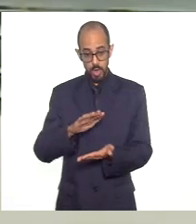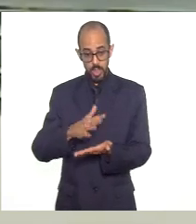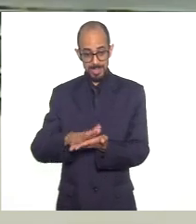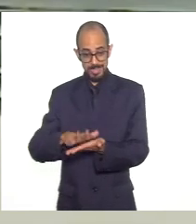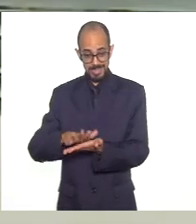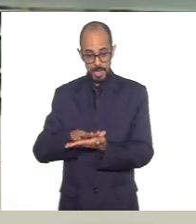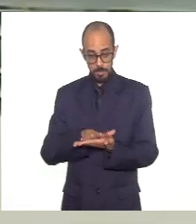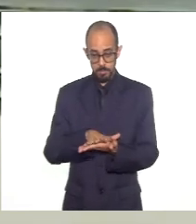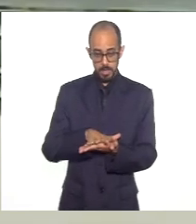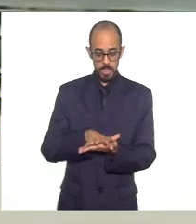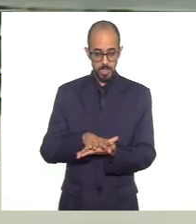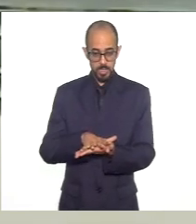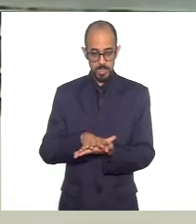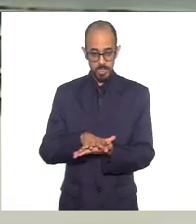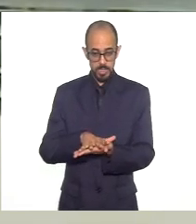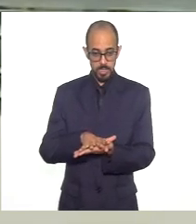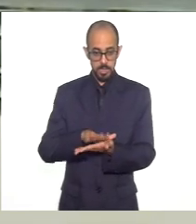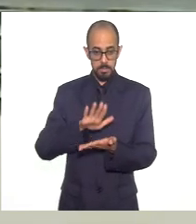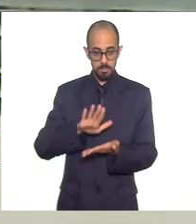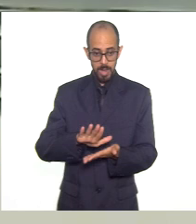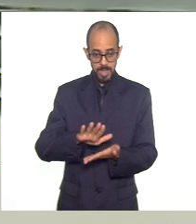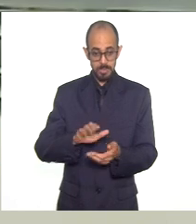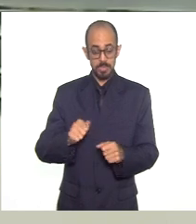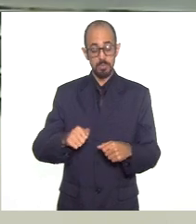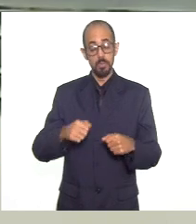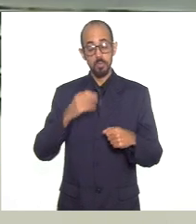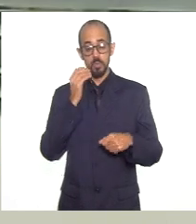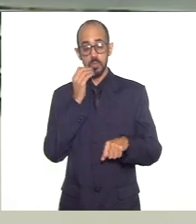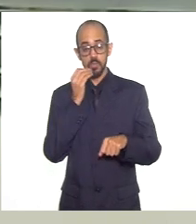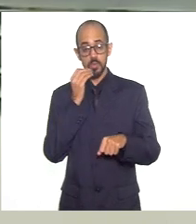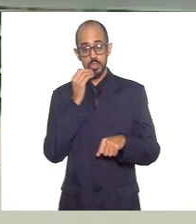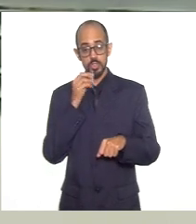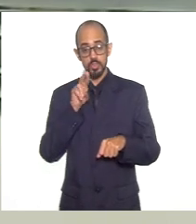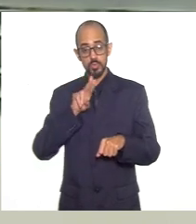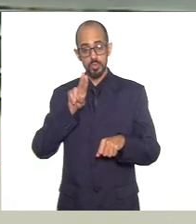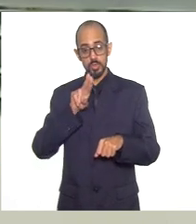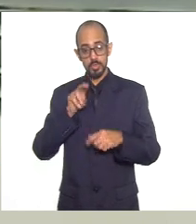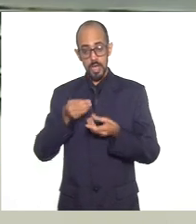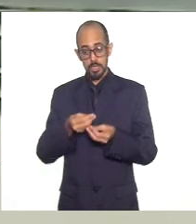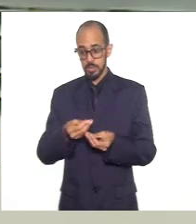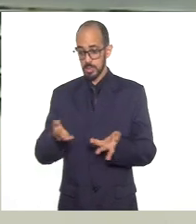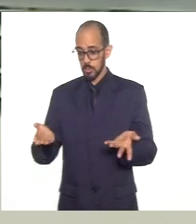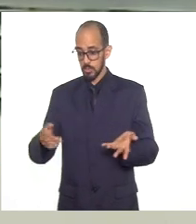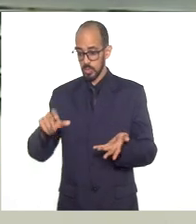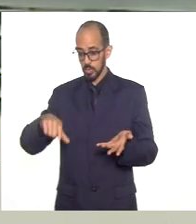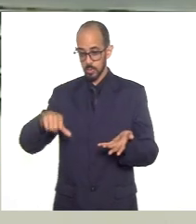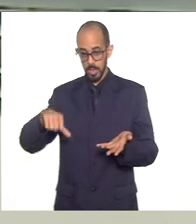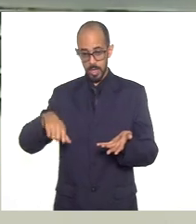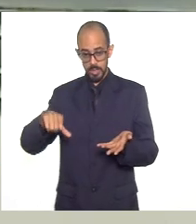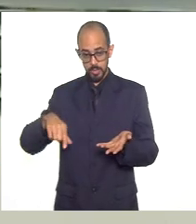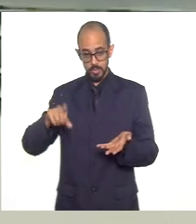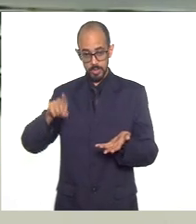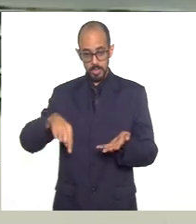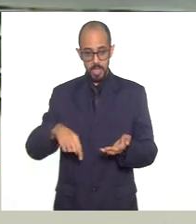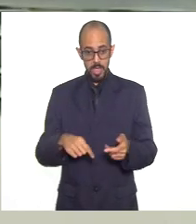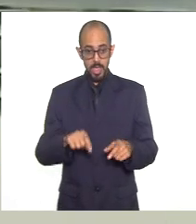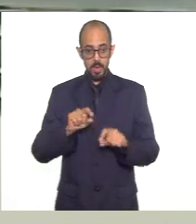quando, na verdade, quem deveria distribuir os cartões é quem tem a maior permeabilidade, que são